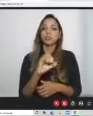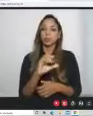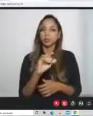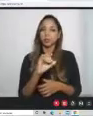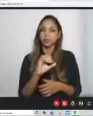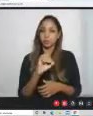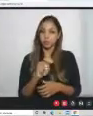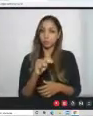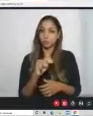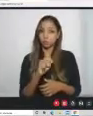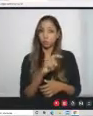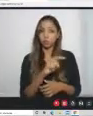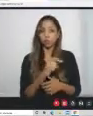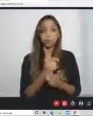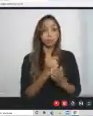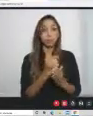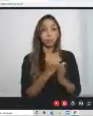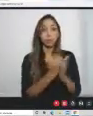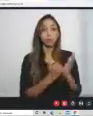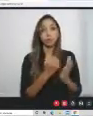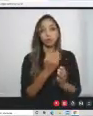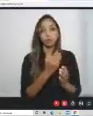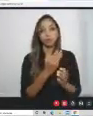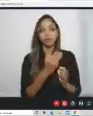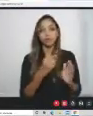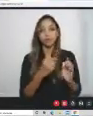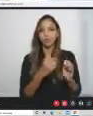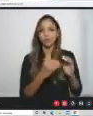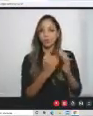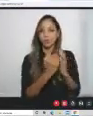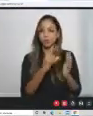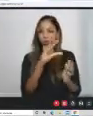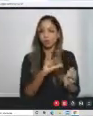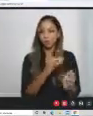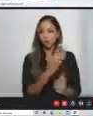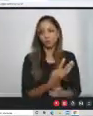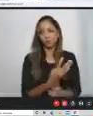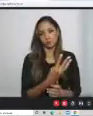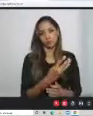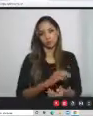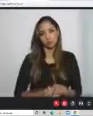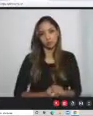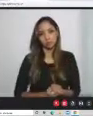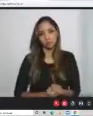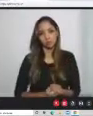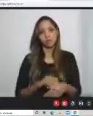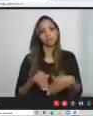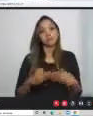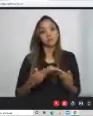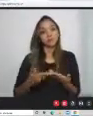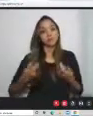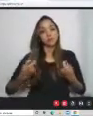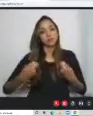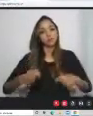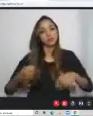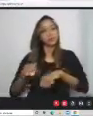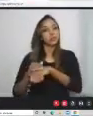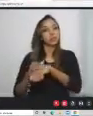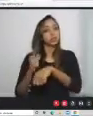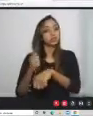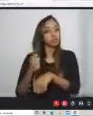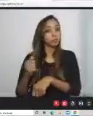com a secretaria, sentar com a administração, para ver a possibilidade da convocação desses novos agentes, para que